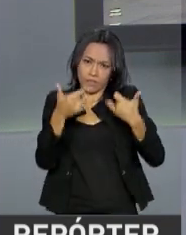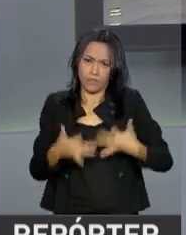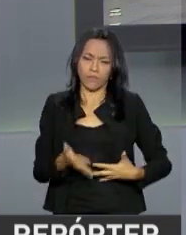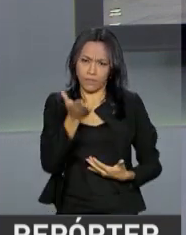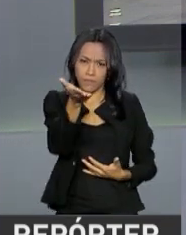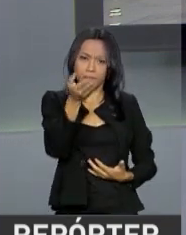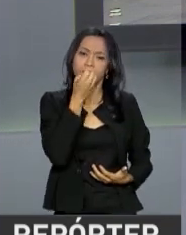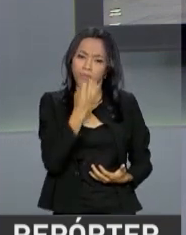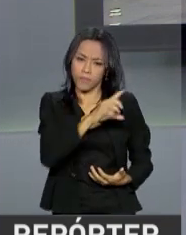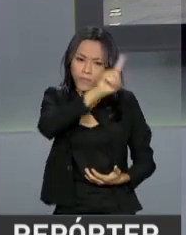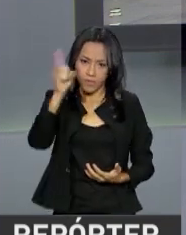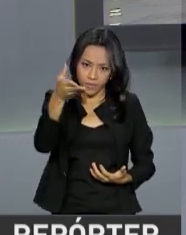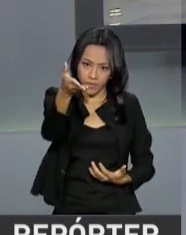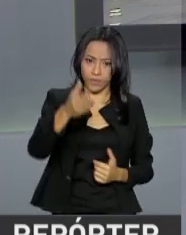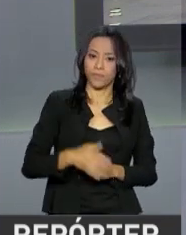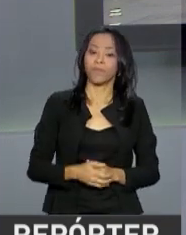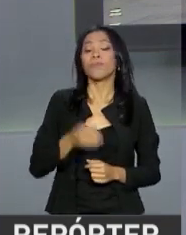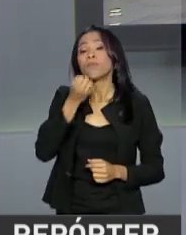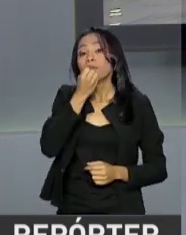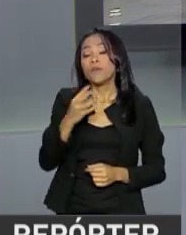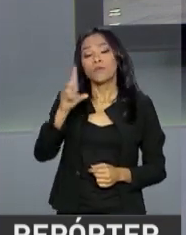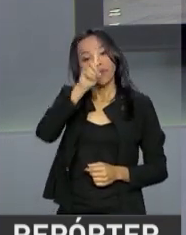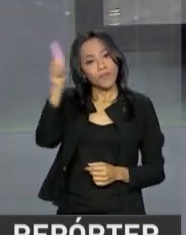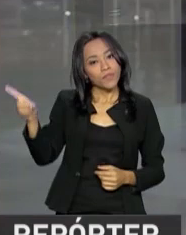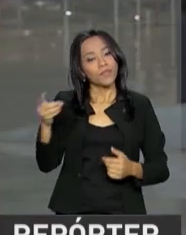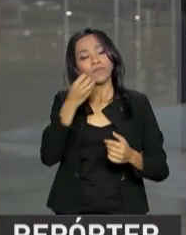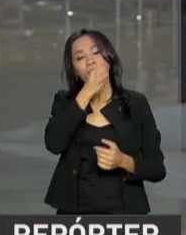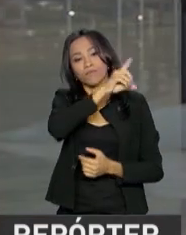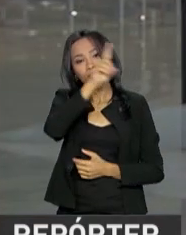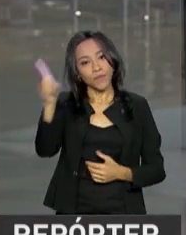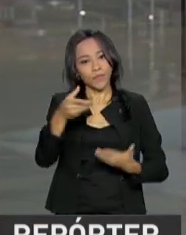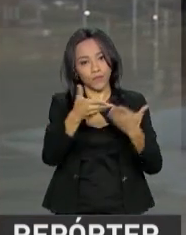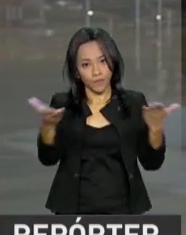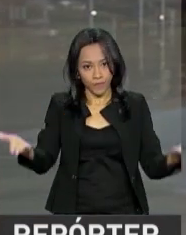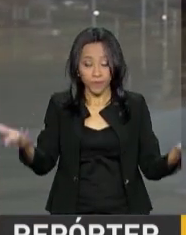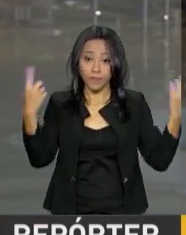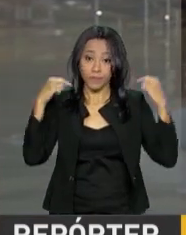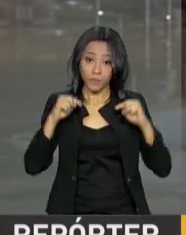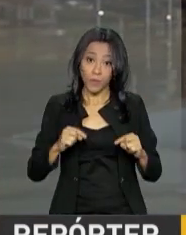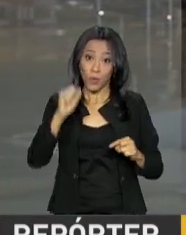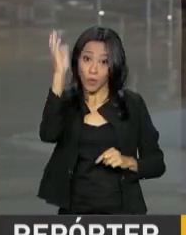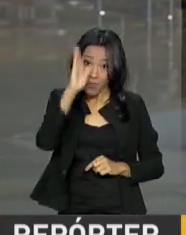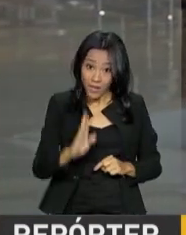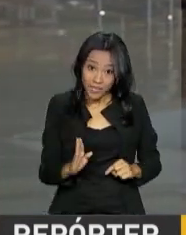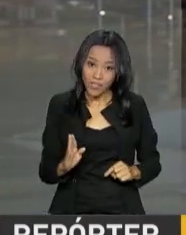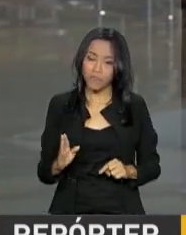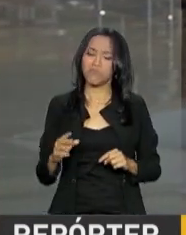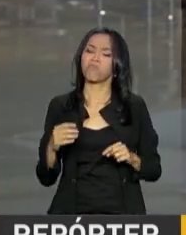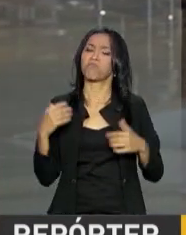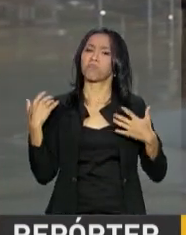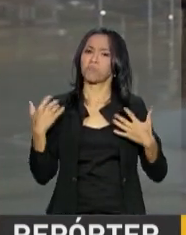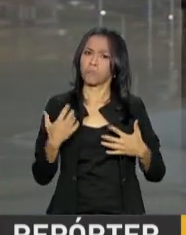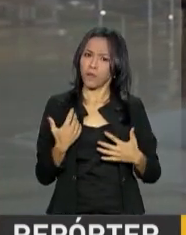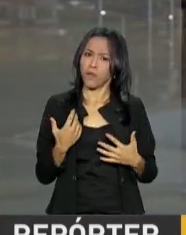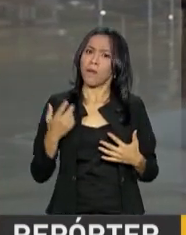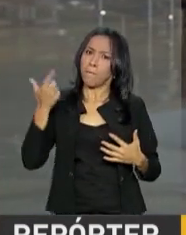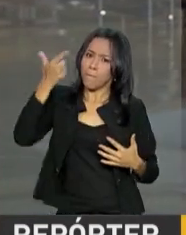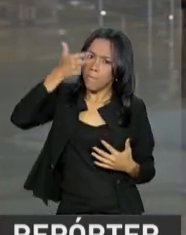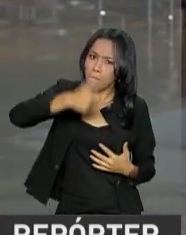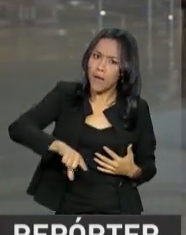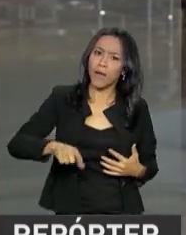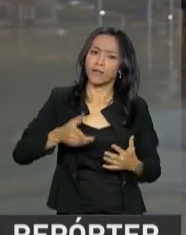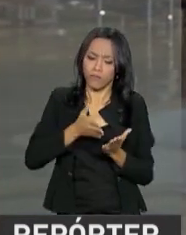dia pra você bom-dia traição bom dia a todos e o brasil dá mais um passo firme no combate ao